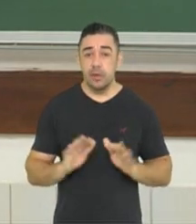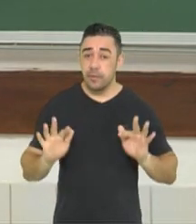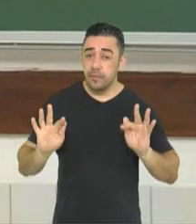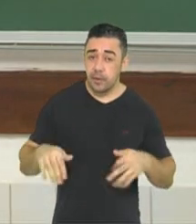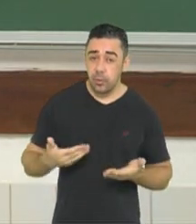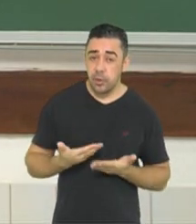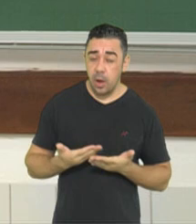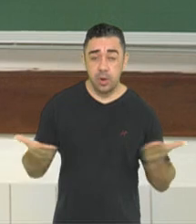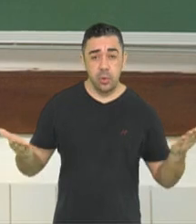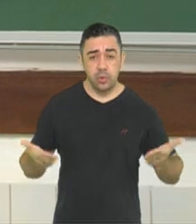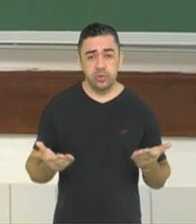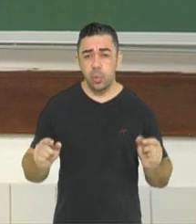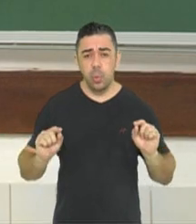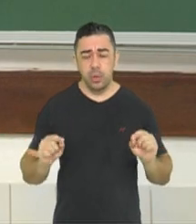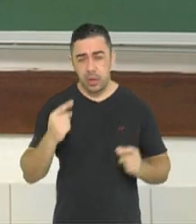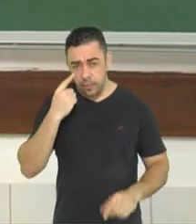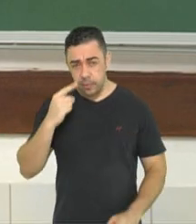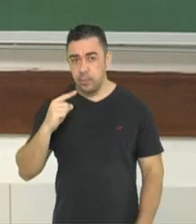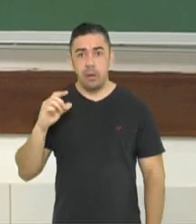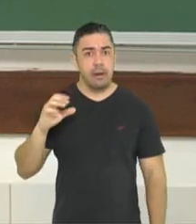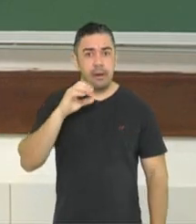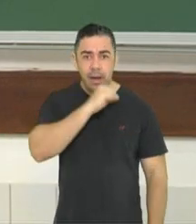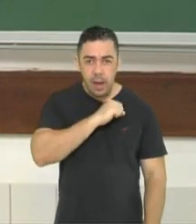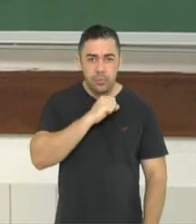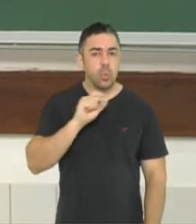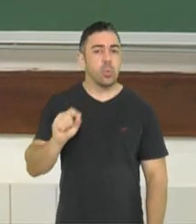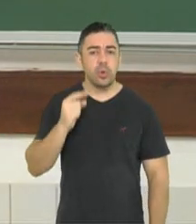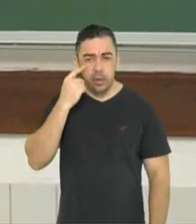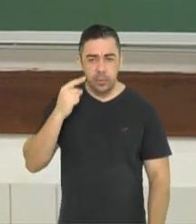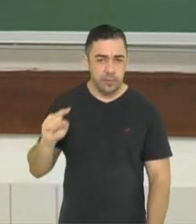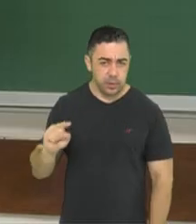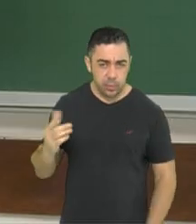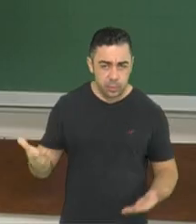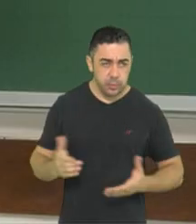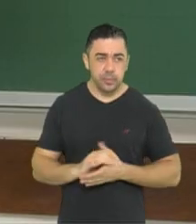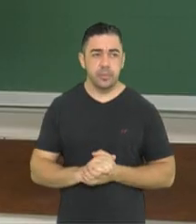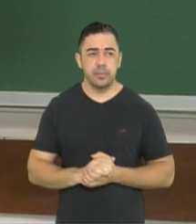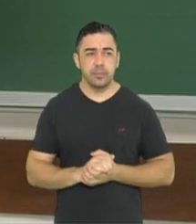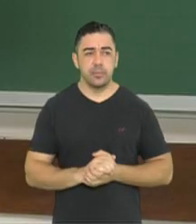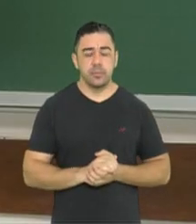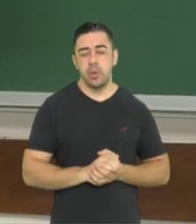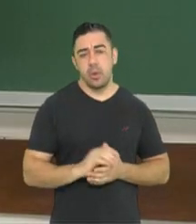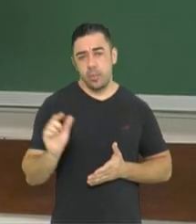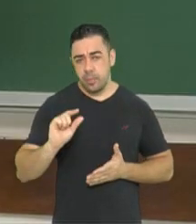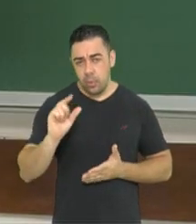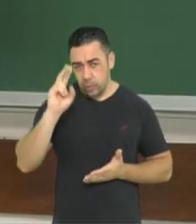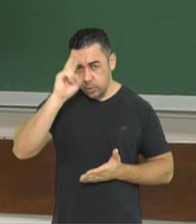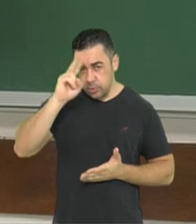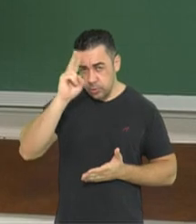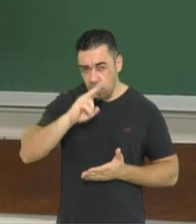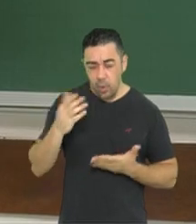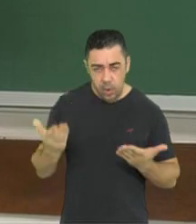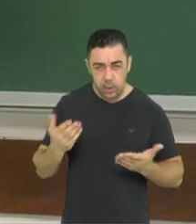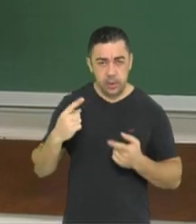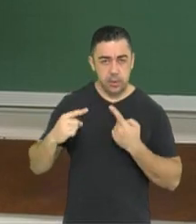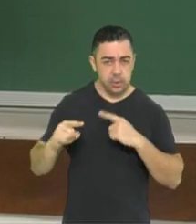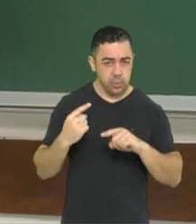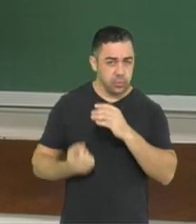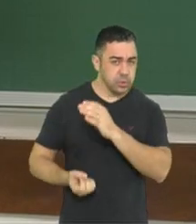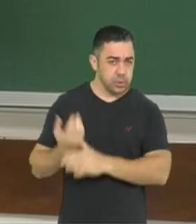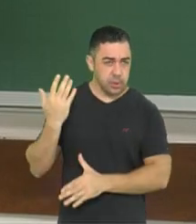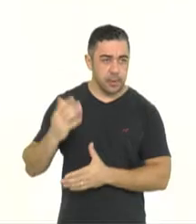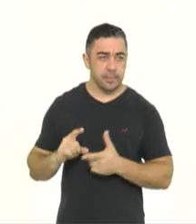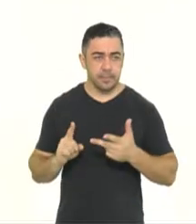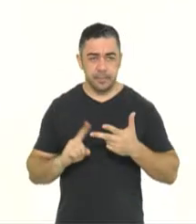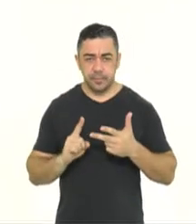Encerrando a nossa aula de hoje, passou bem rapidinho, o que que a gente viu então? Um pouco mais sobre música, a